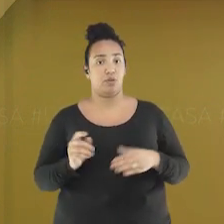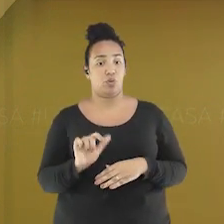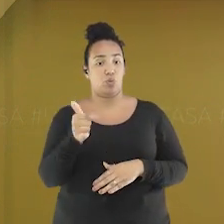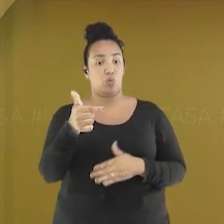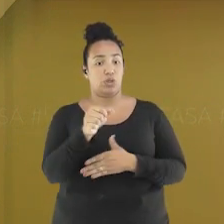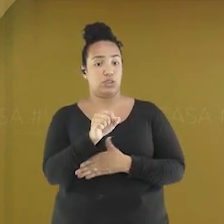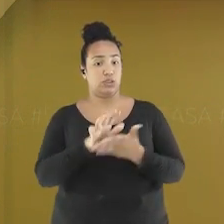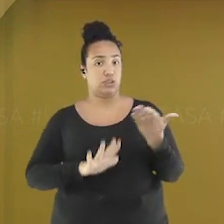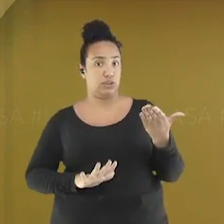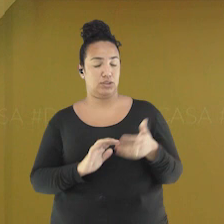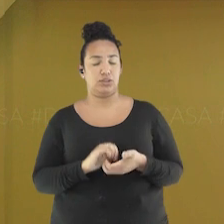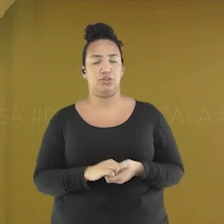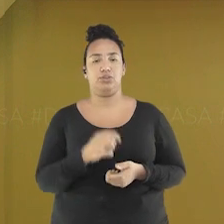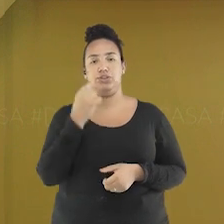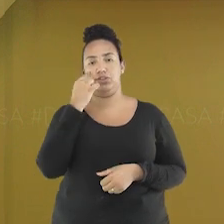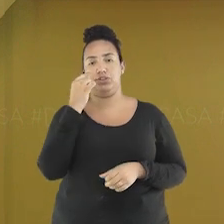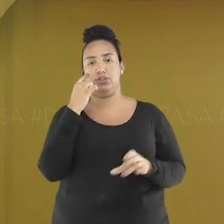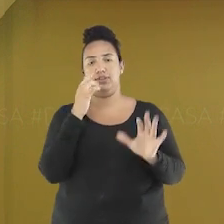Outra atividade.